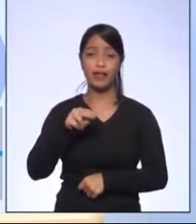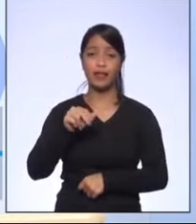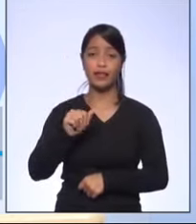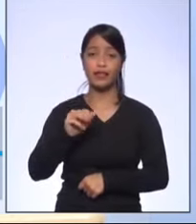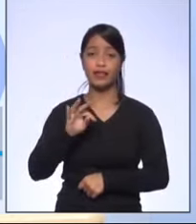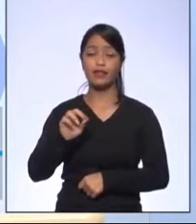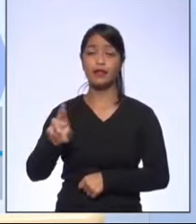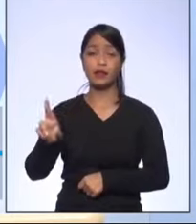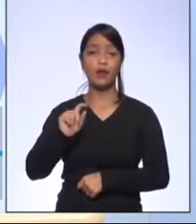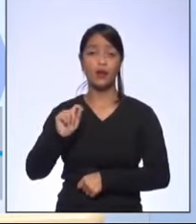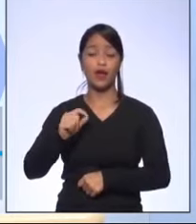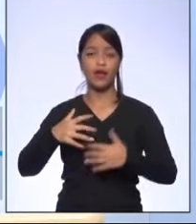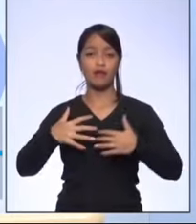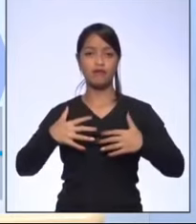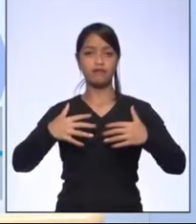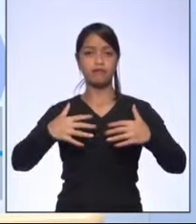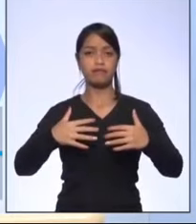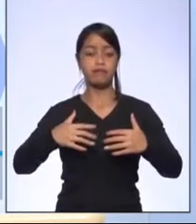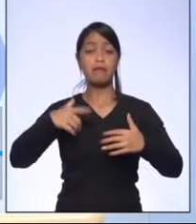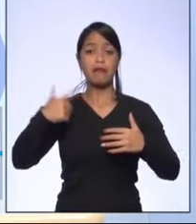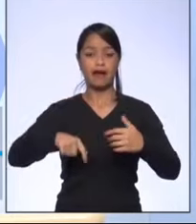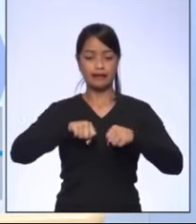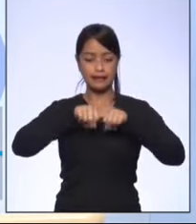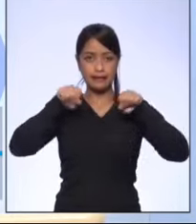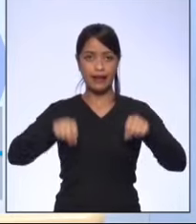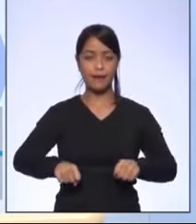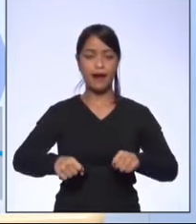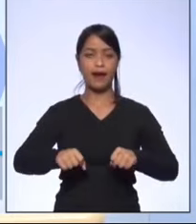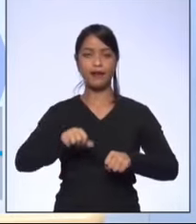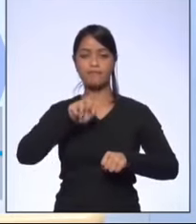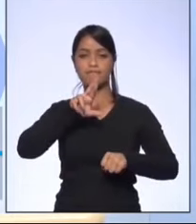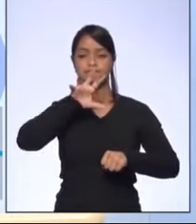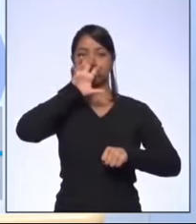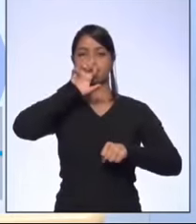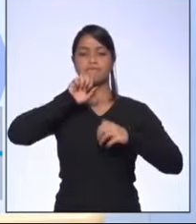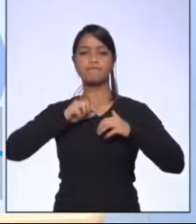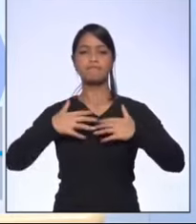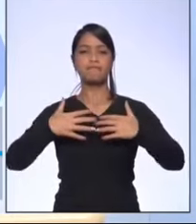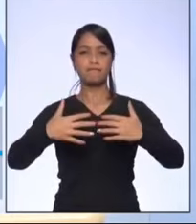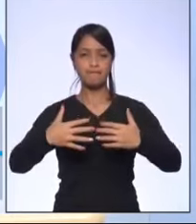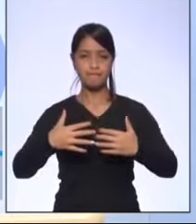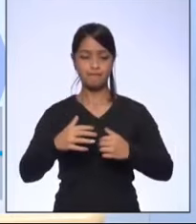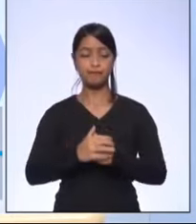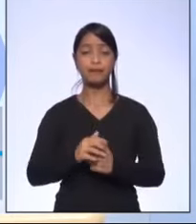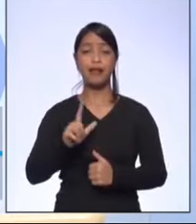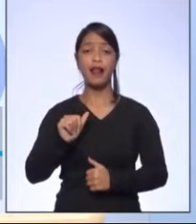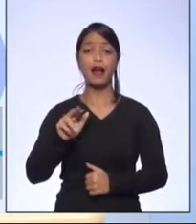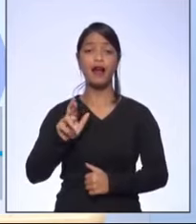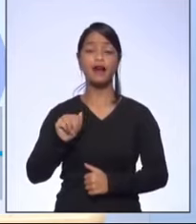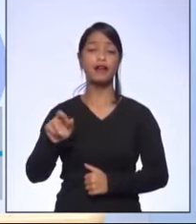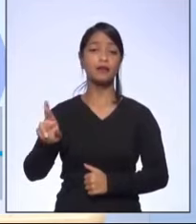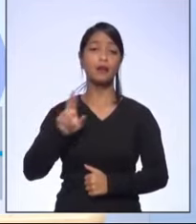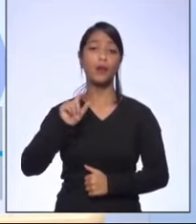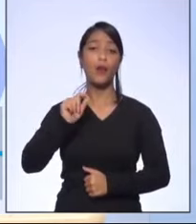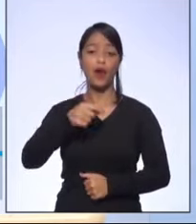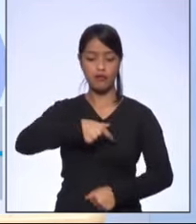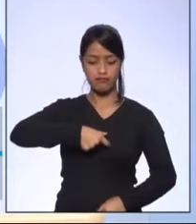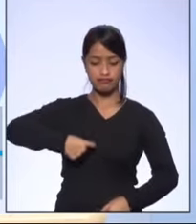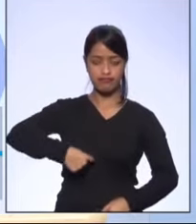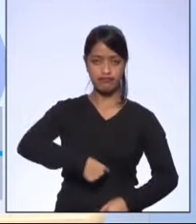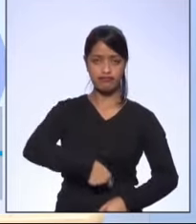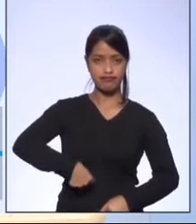sistema respiratório. Ok. Tem a Lara também, sistema digestório, estômago. Tem o